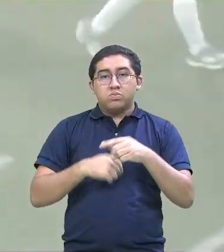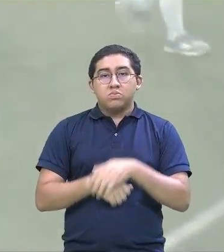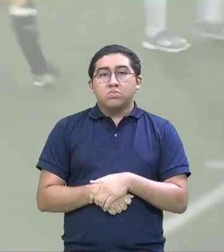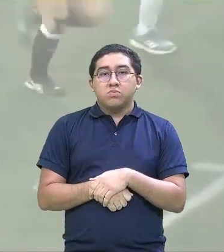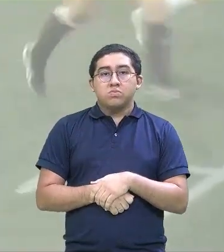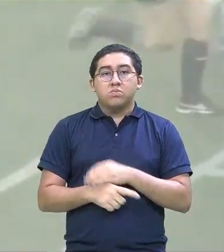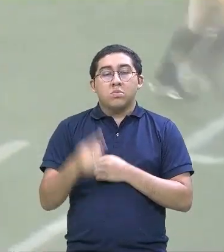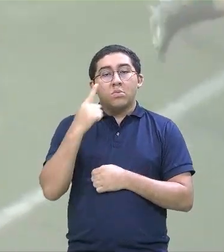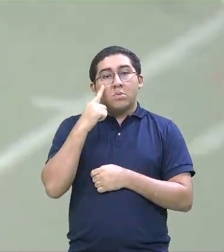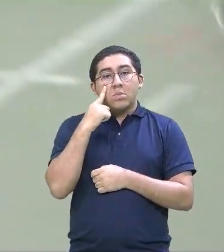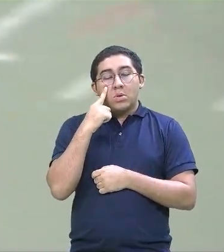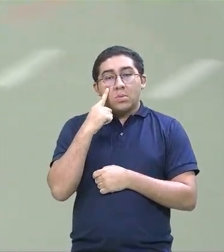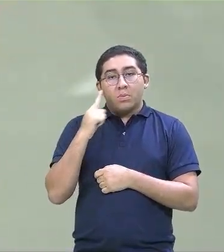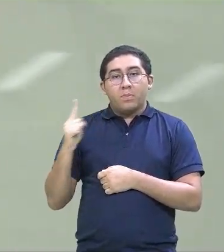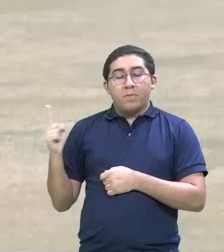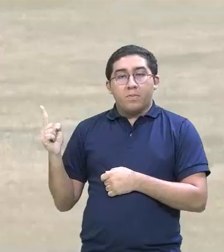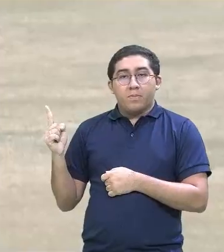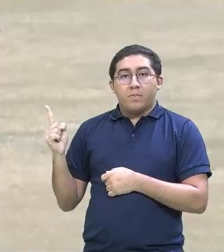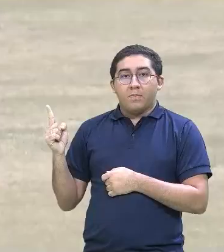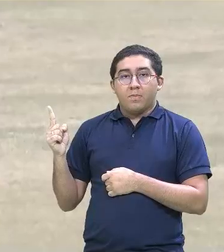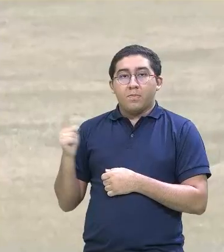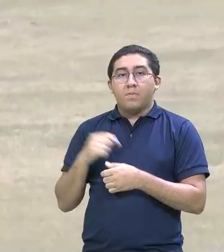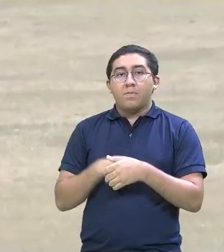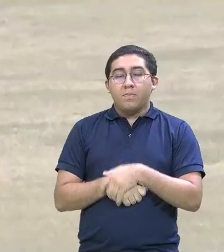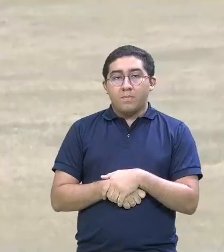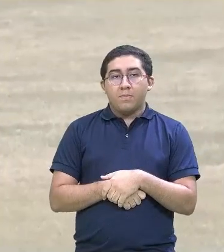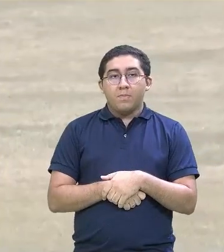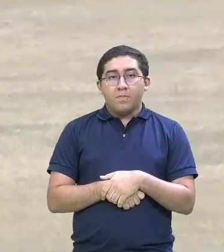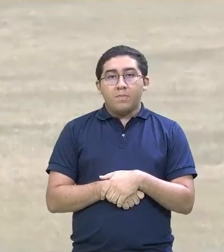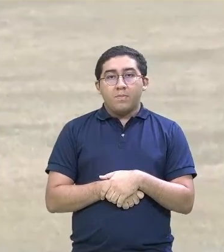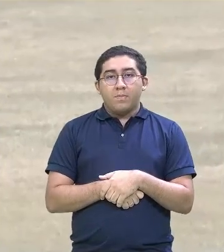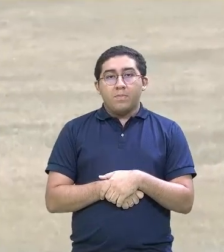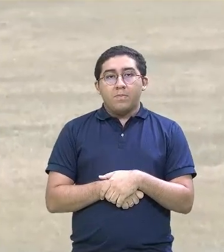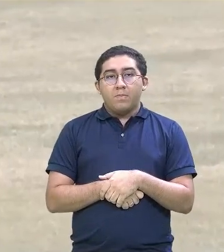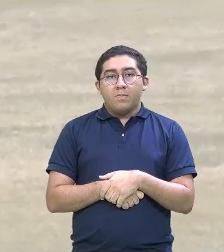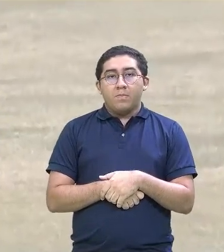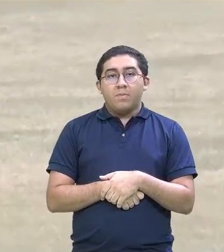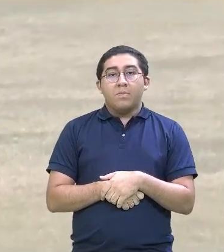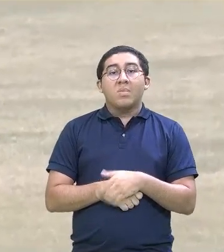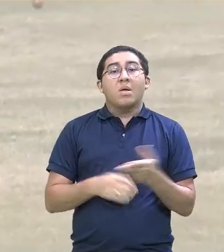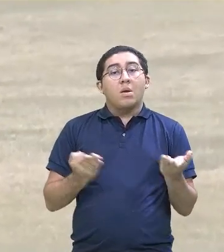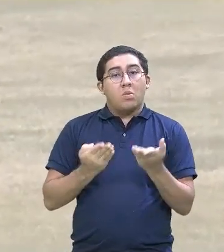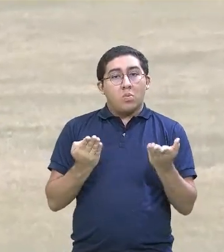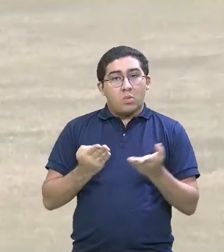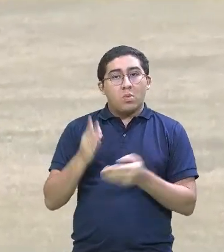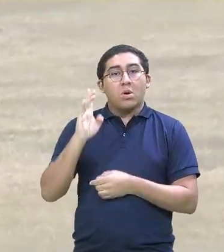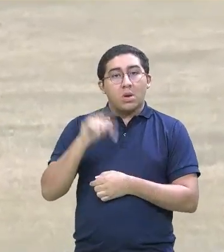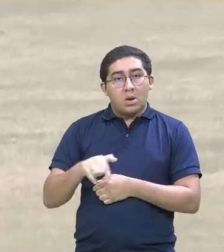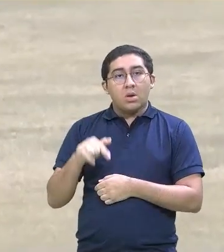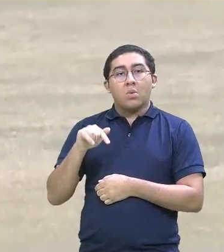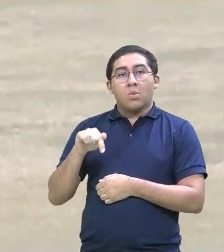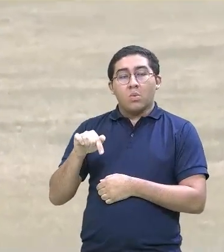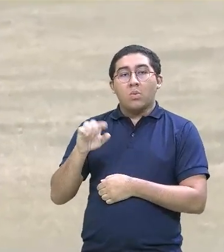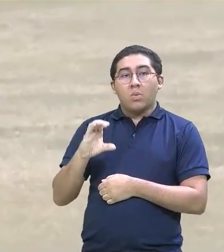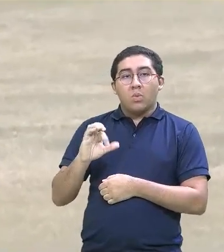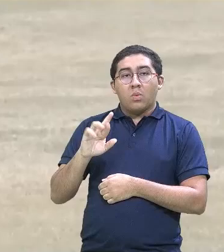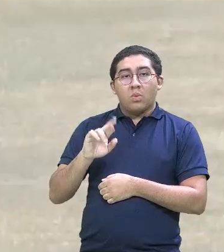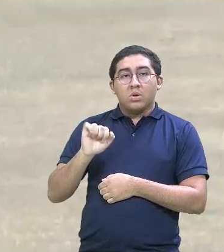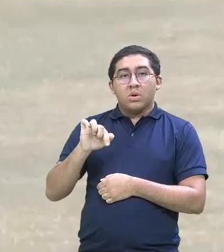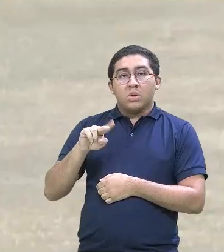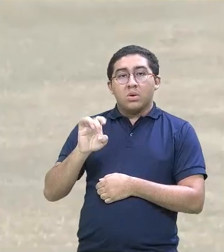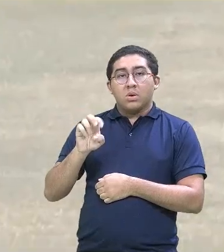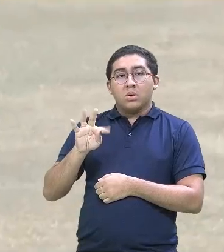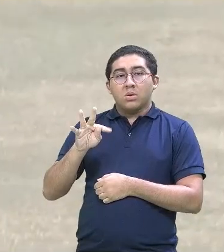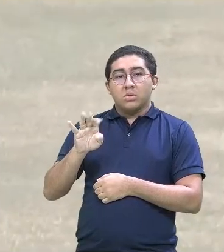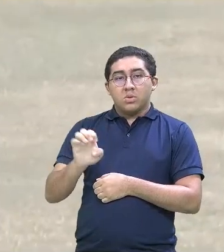no caso aqui, esse daí é uma demonstração do hóquei, né? E agora nós temos aí sim o cricket. Demonstração do